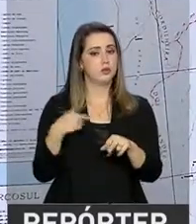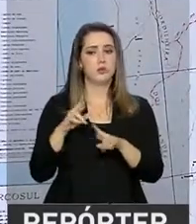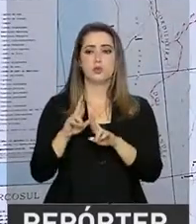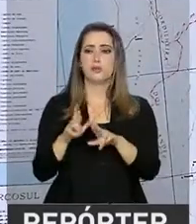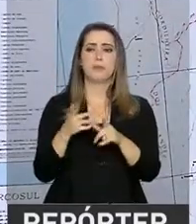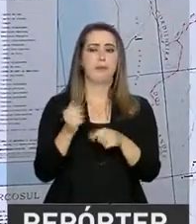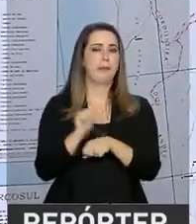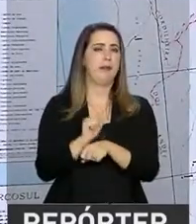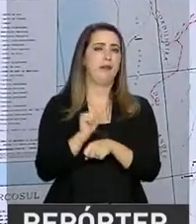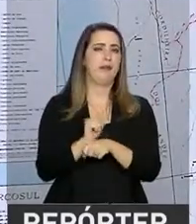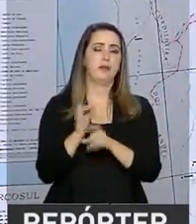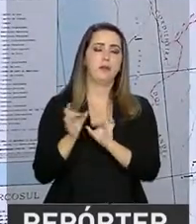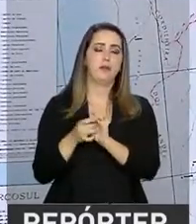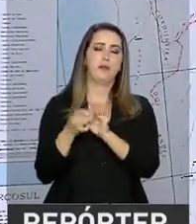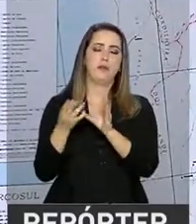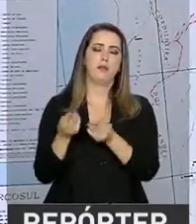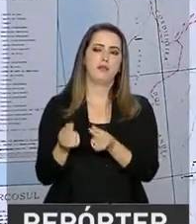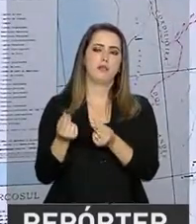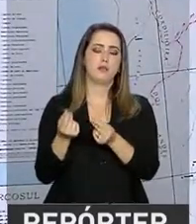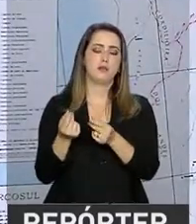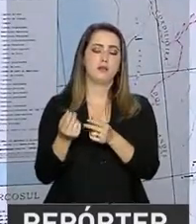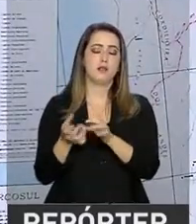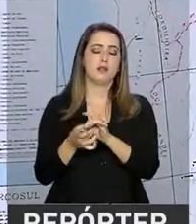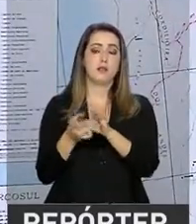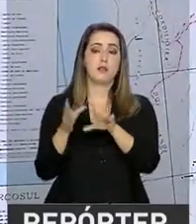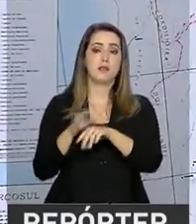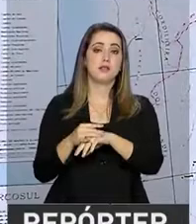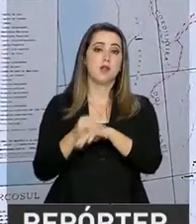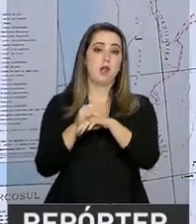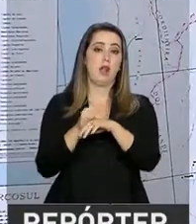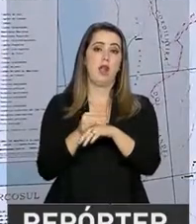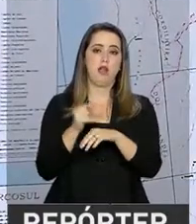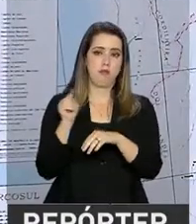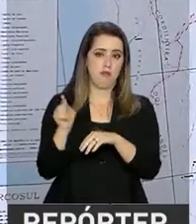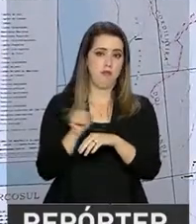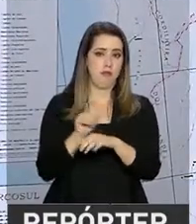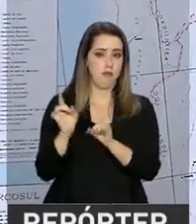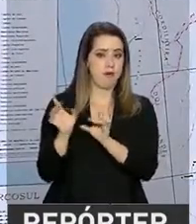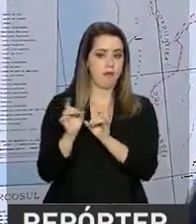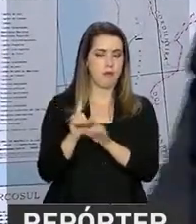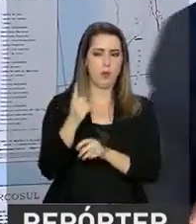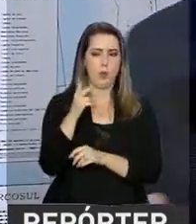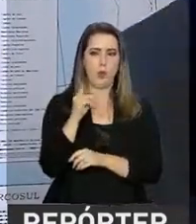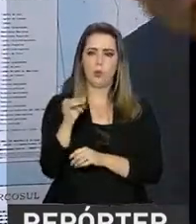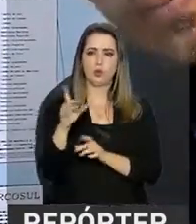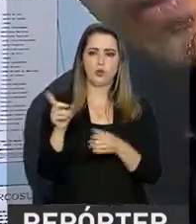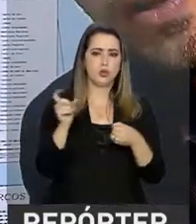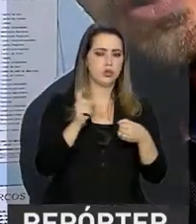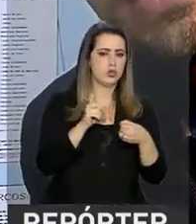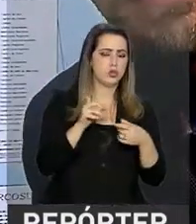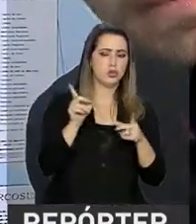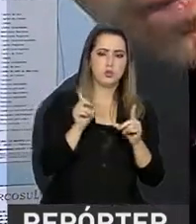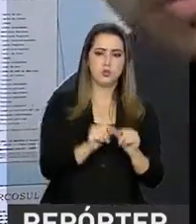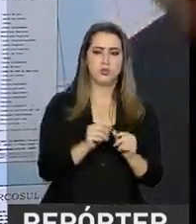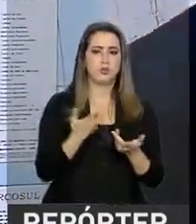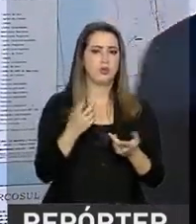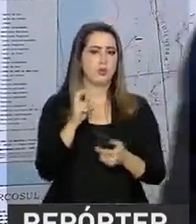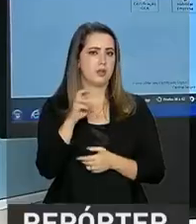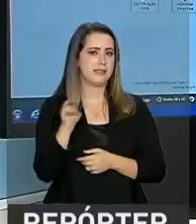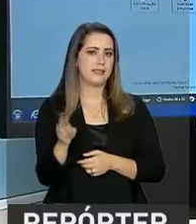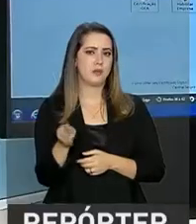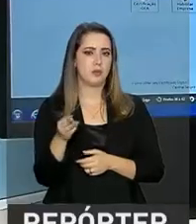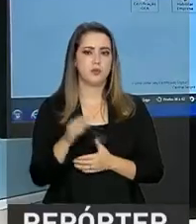para a liberação dessa carga na agricultura de cerca de um dia às vezes mais pra cerca de cinco